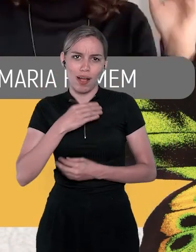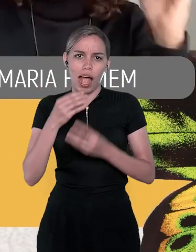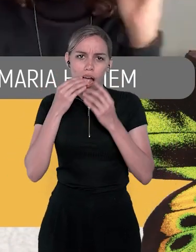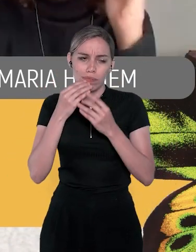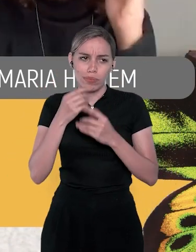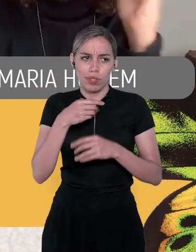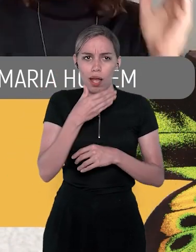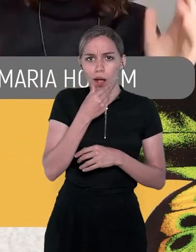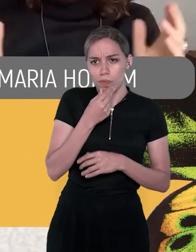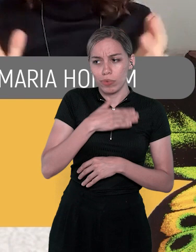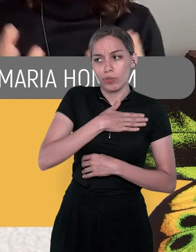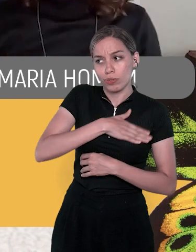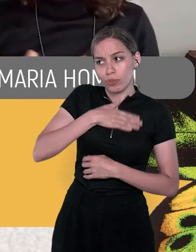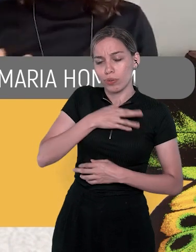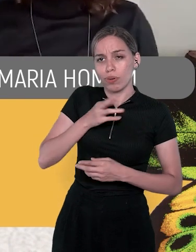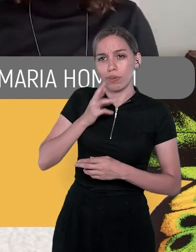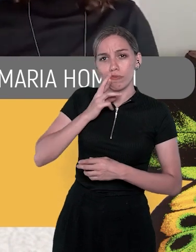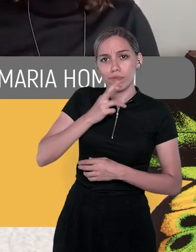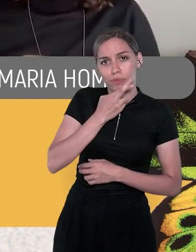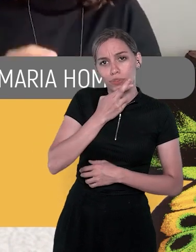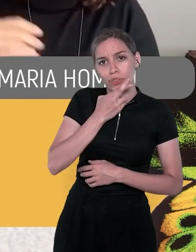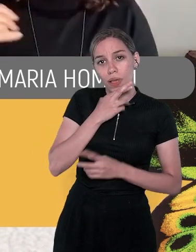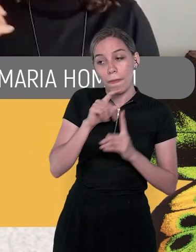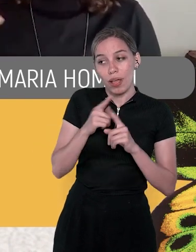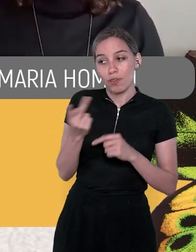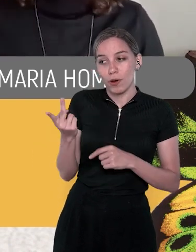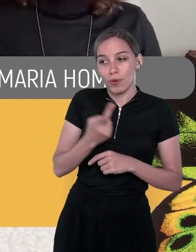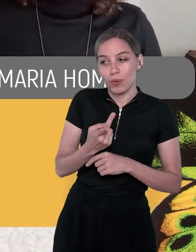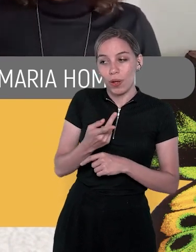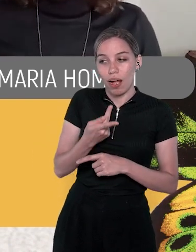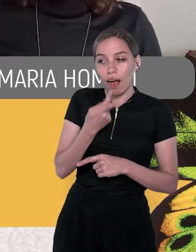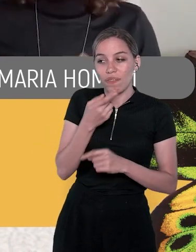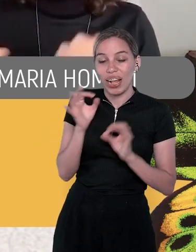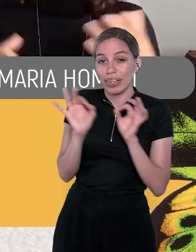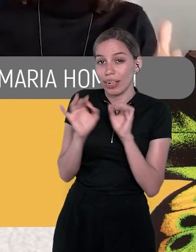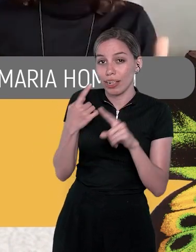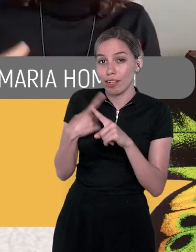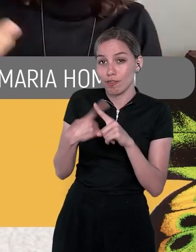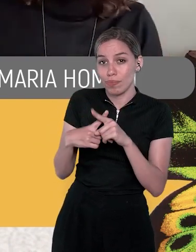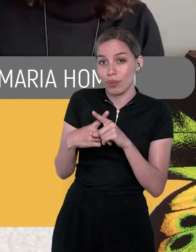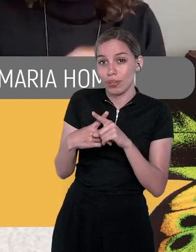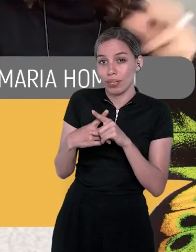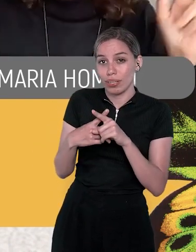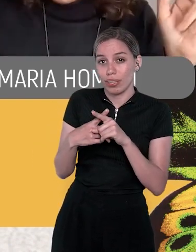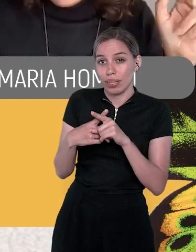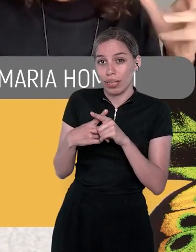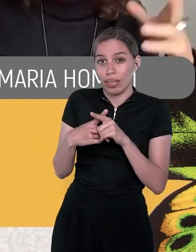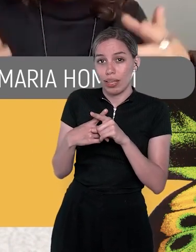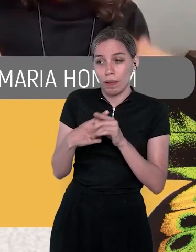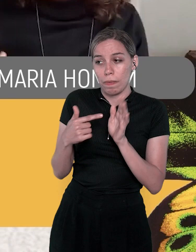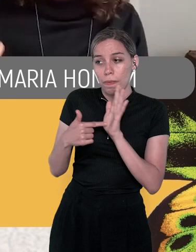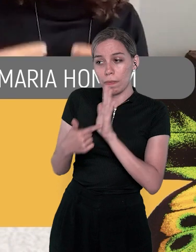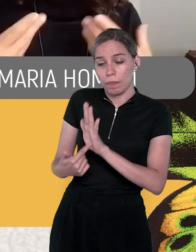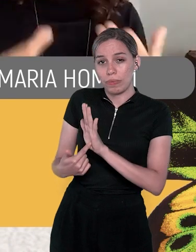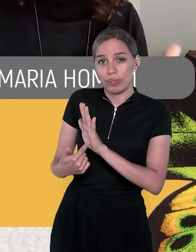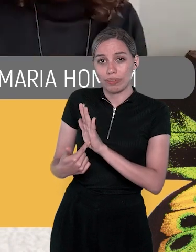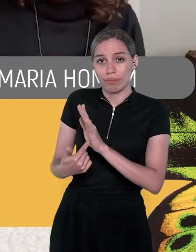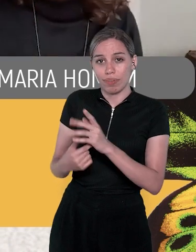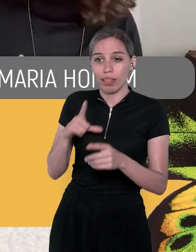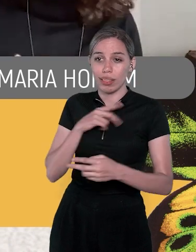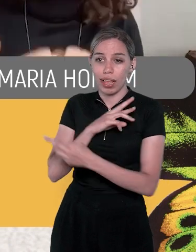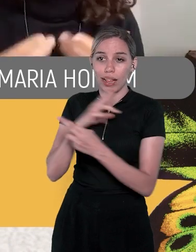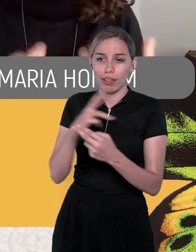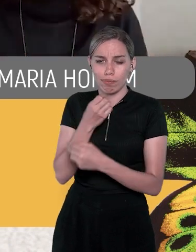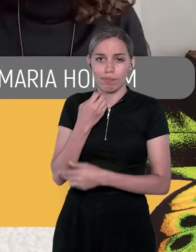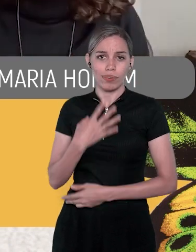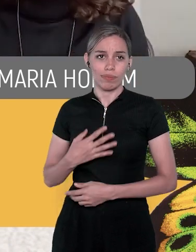e yang. E está nessa leve rivalidade fálica no sentido quem é que